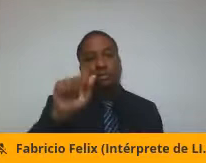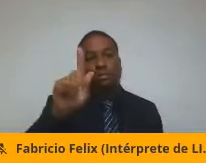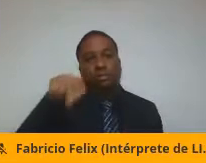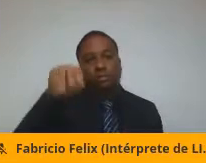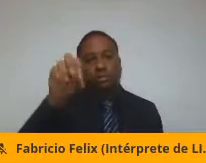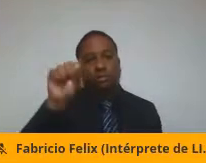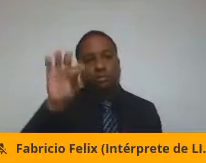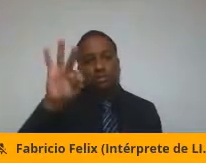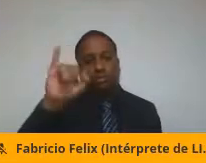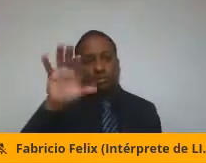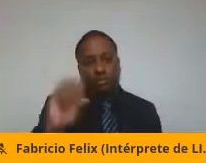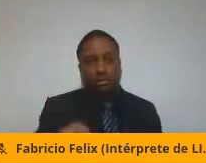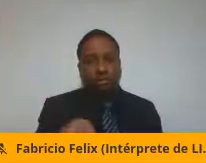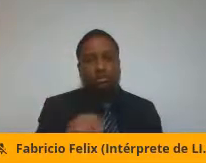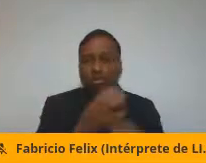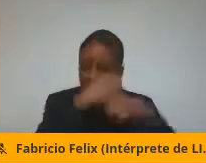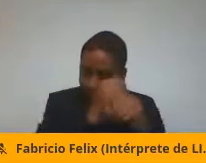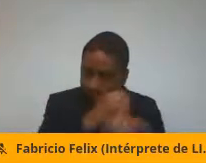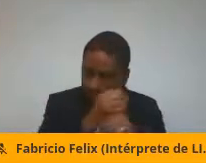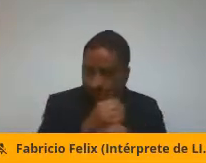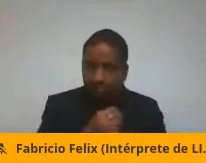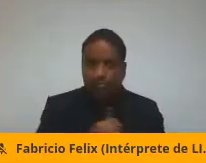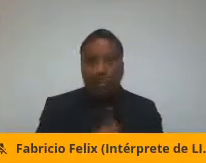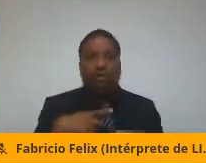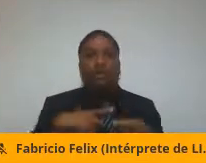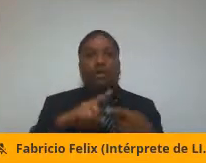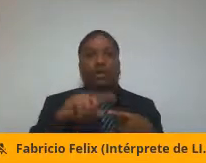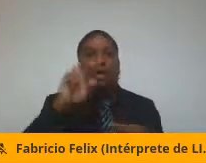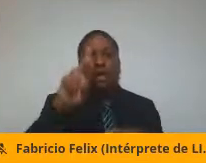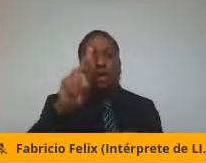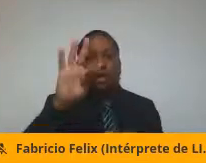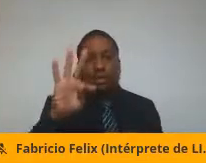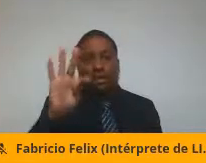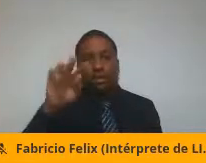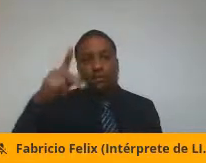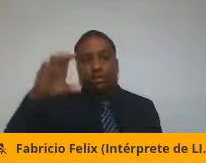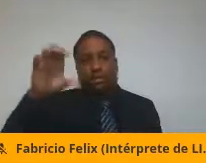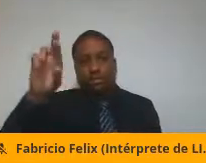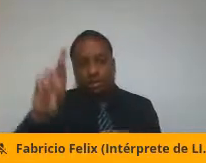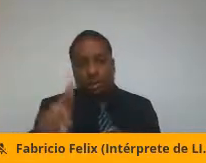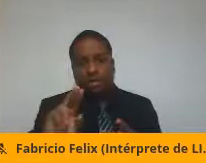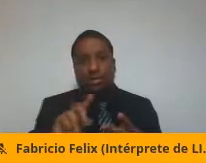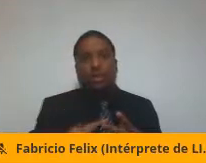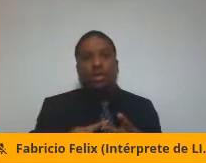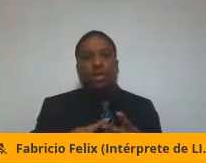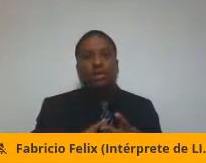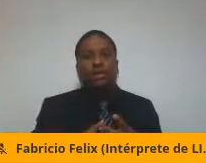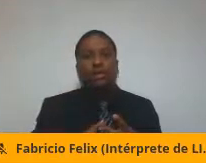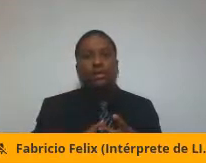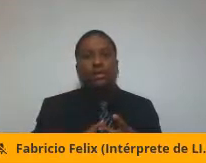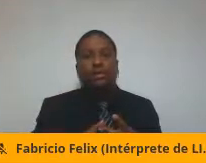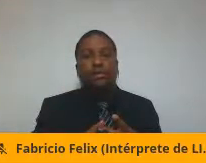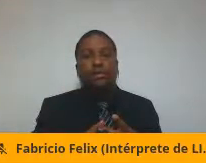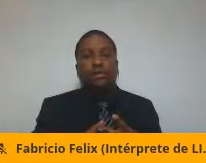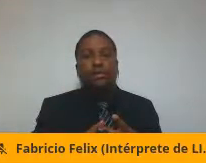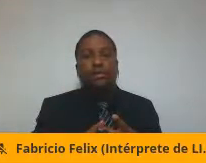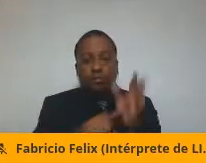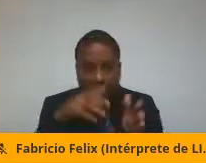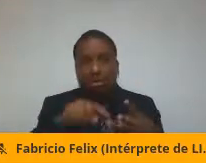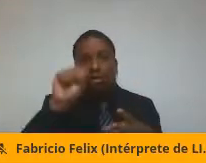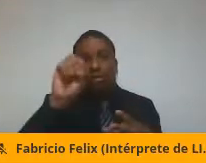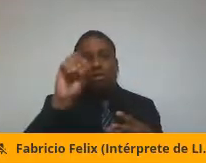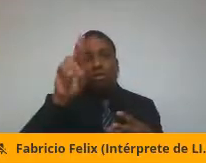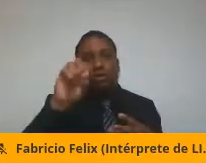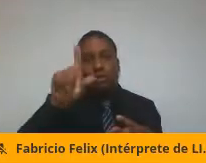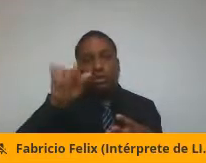bem conhecem, existem o RT-PCR, o teste rápido, e a sorologia como principal a ser